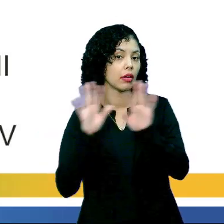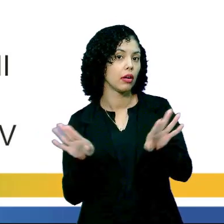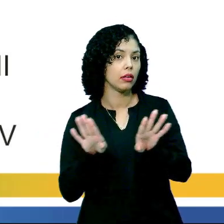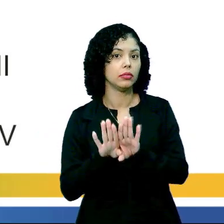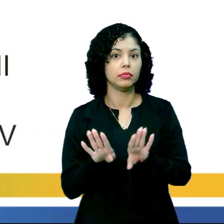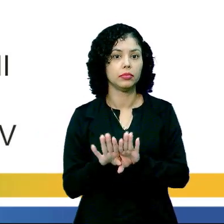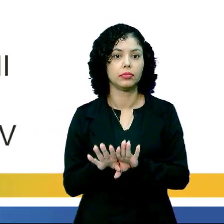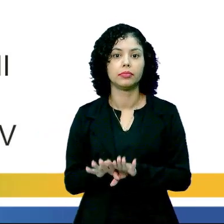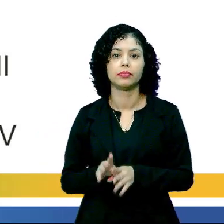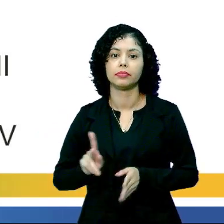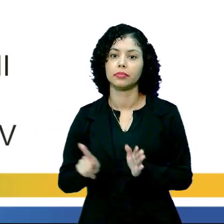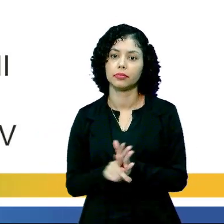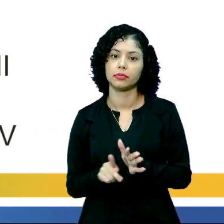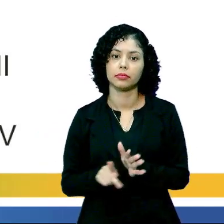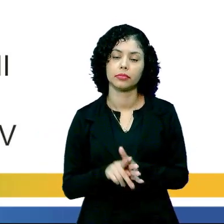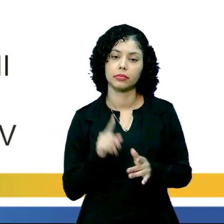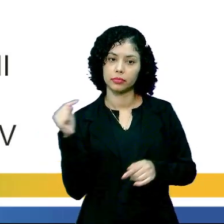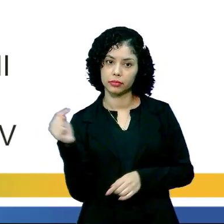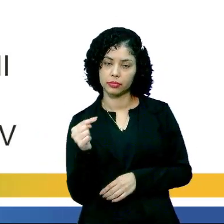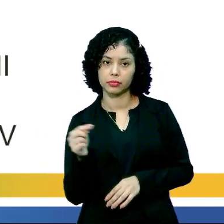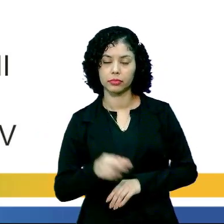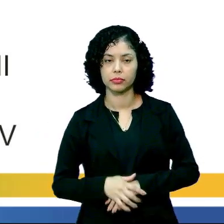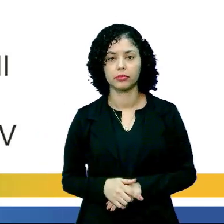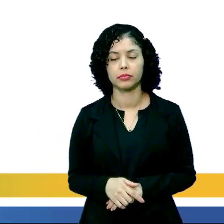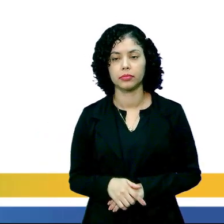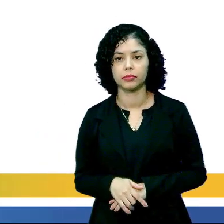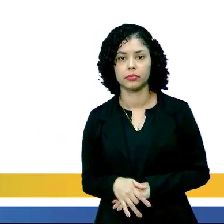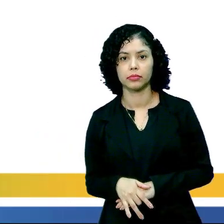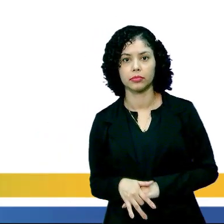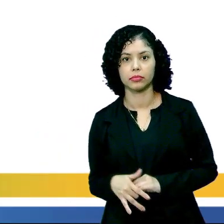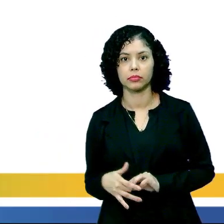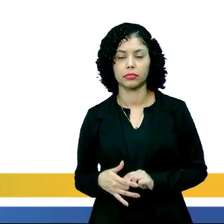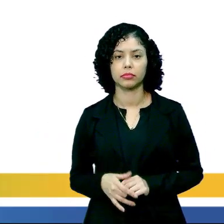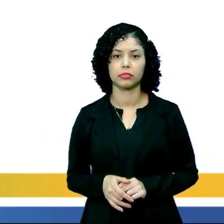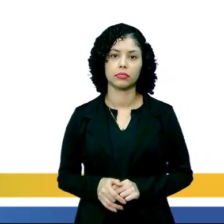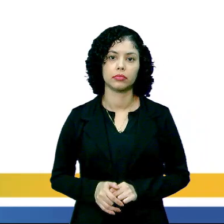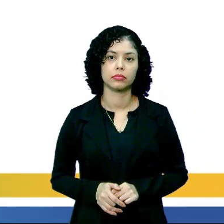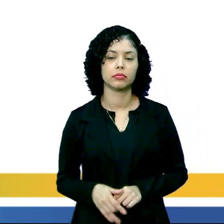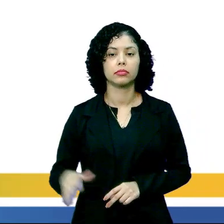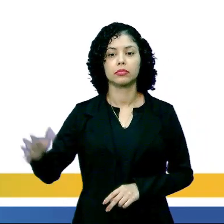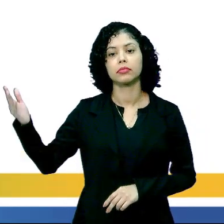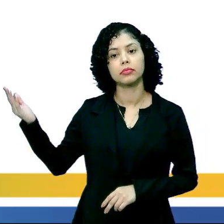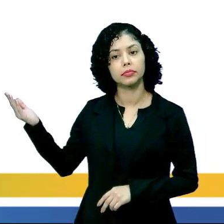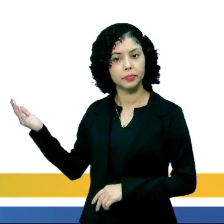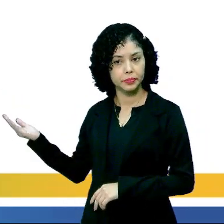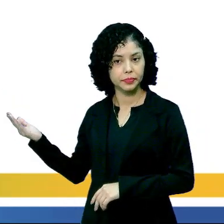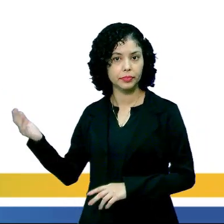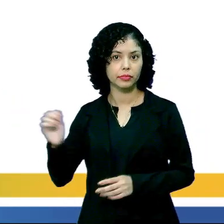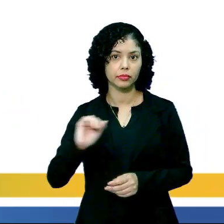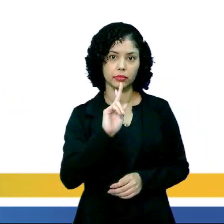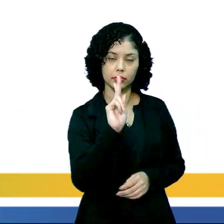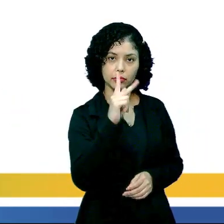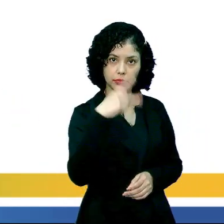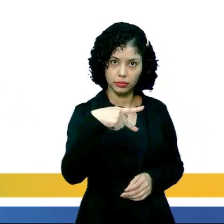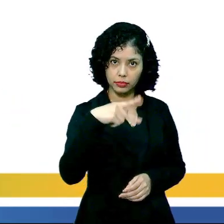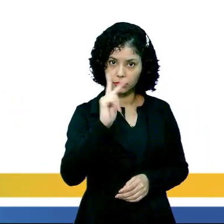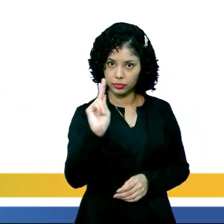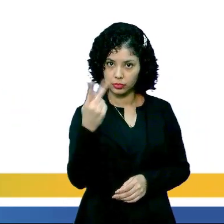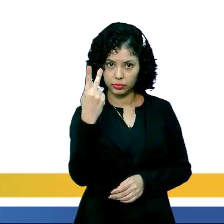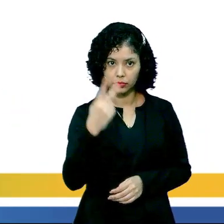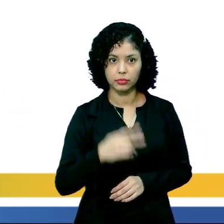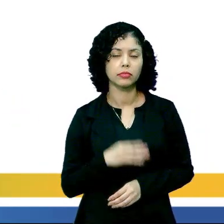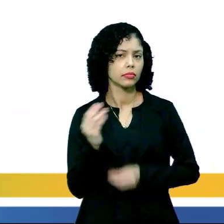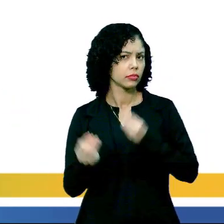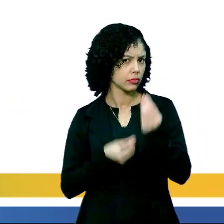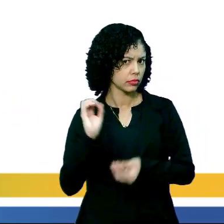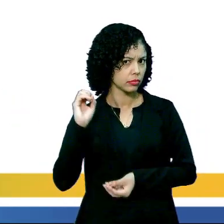em relação às suas cargas tudo bem vamos seguir aí nós temos a tela escala de PH como que funciona